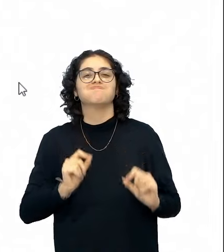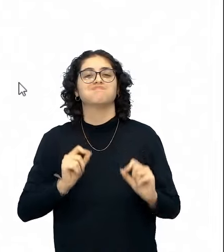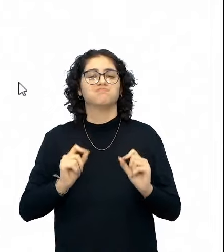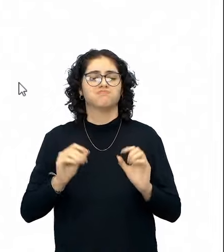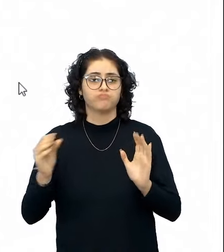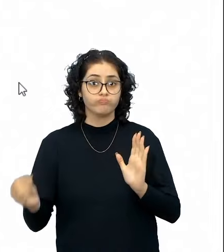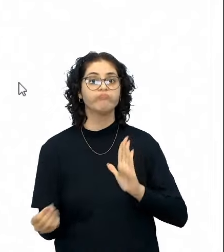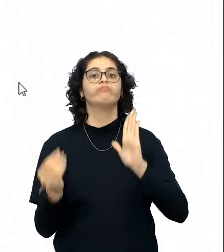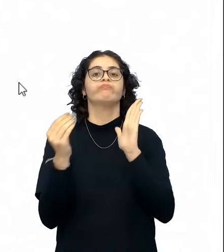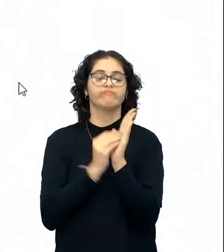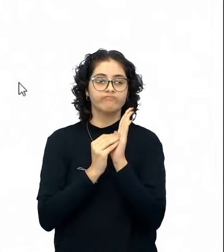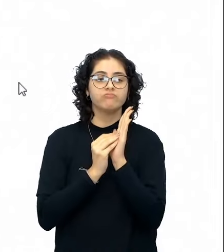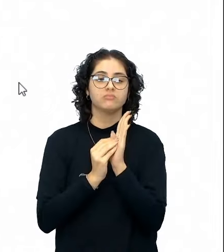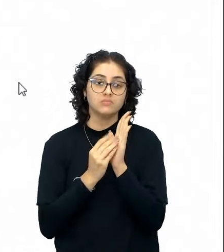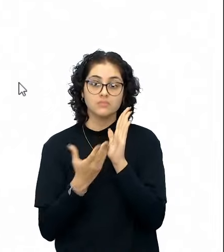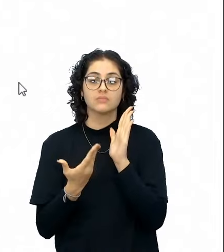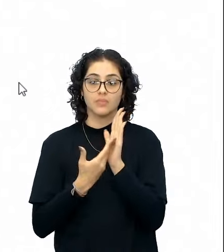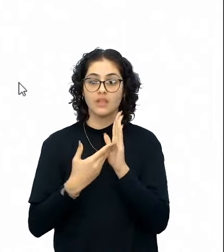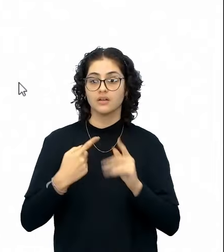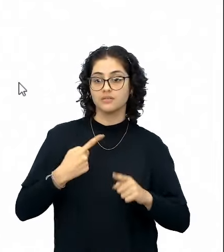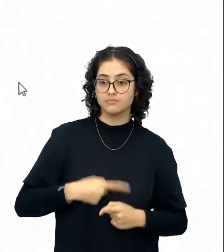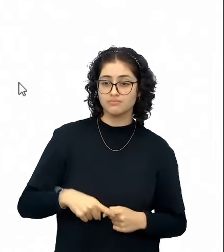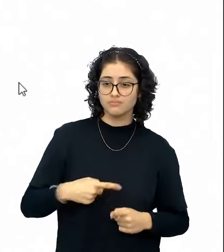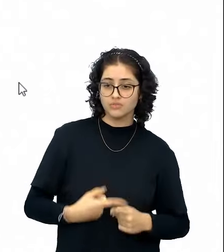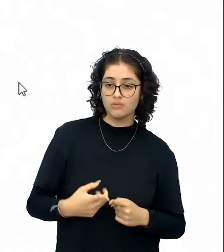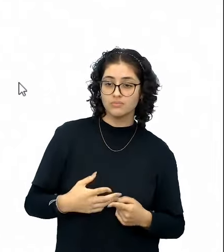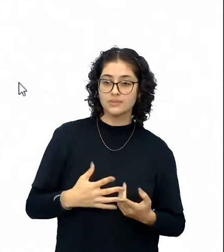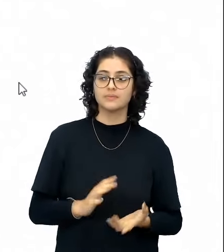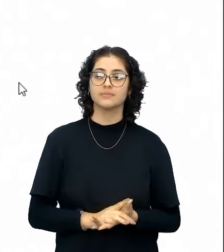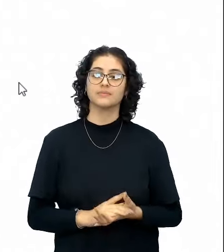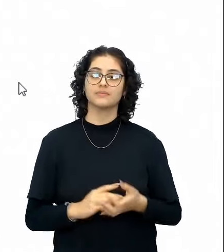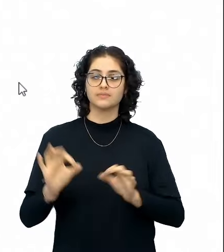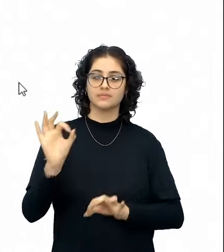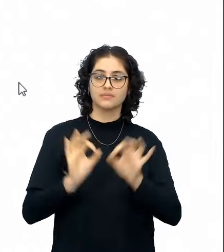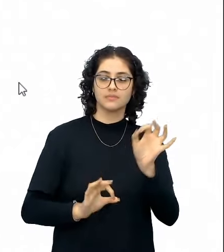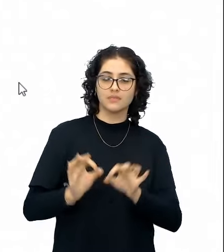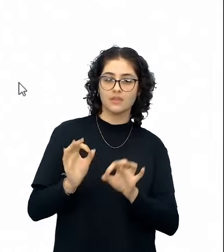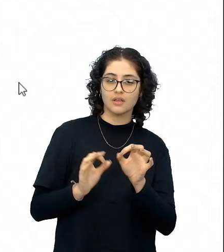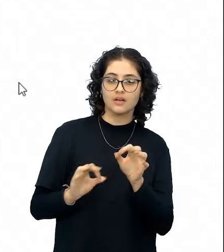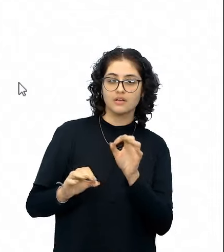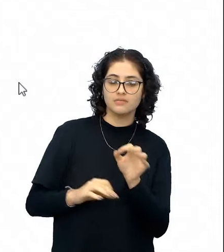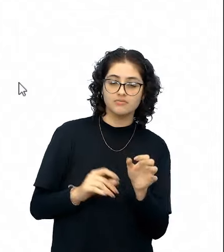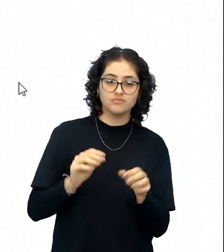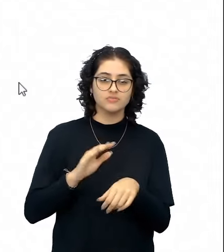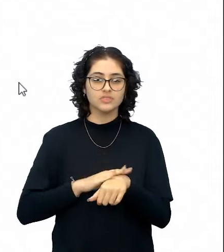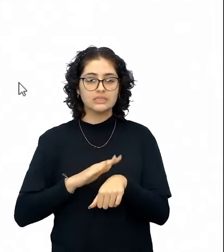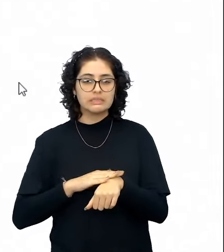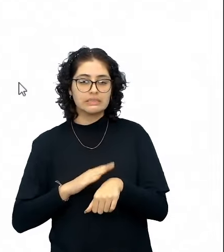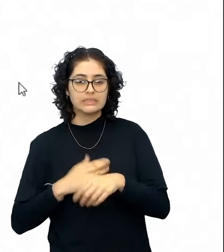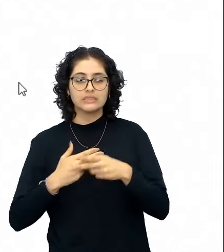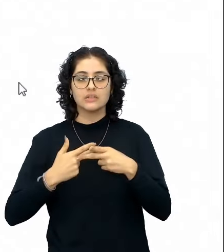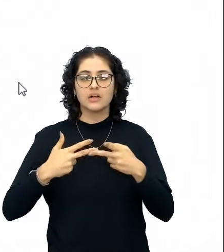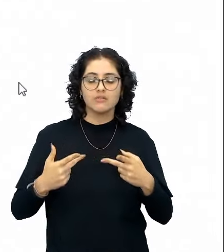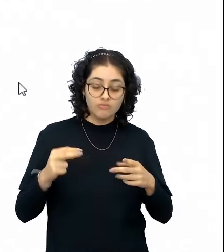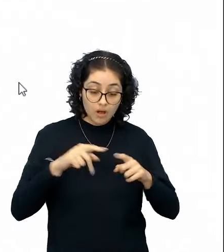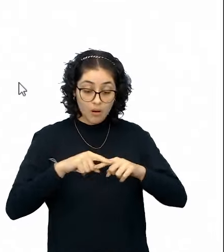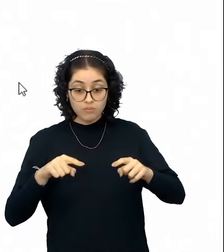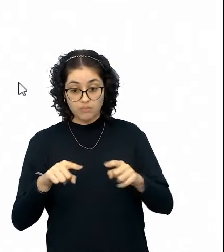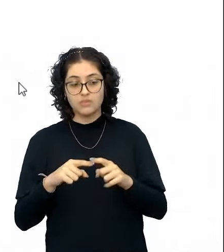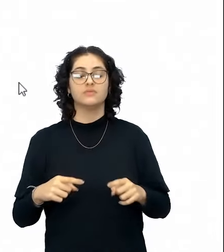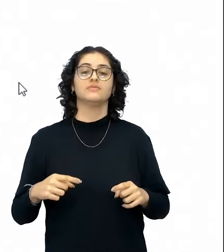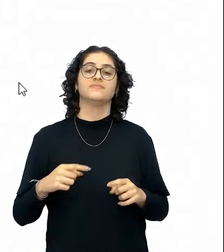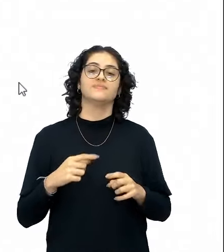irá partir ou partirão todos os trabalhos, planejar o que deve ser construído, selecionar a situação, todas